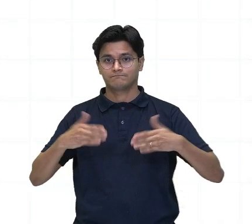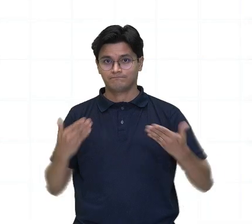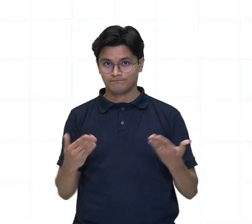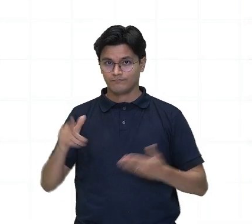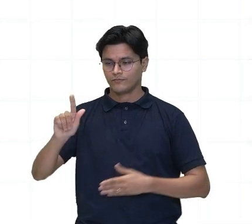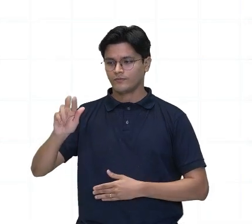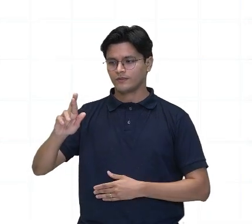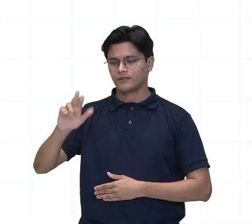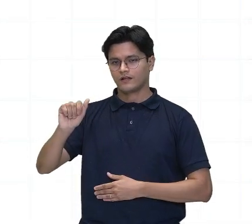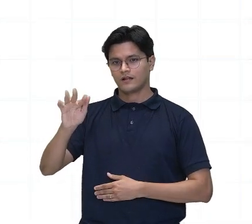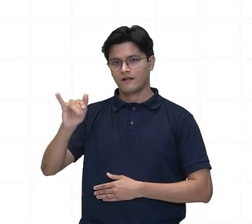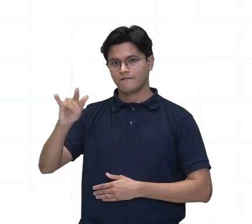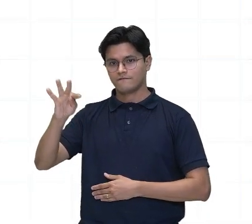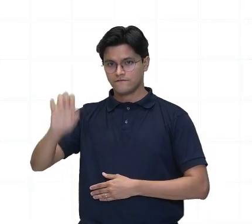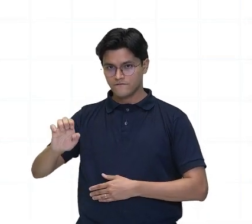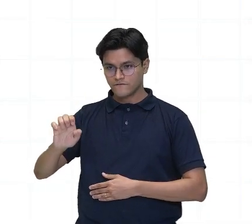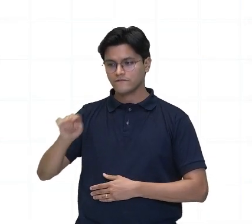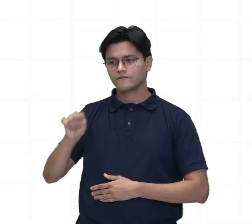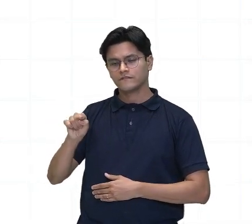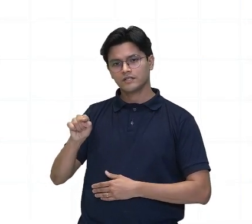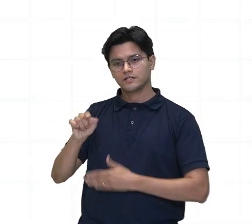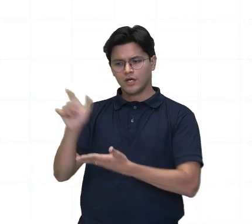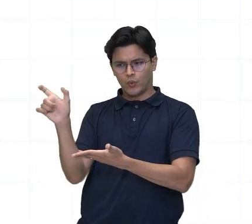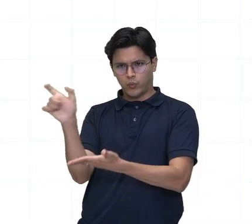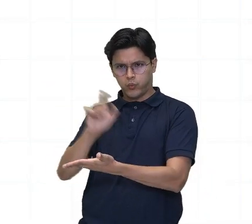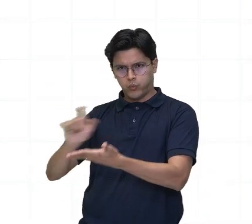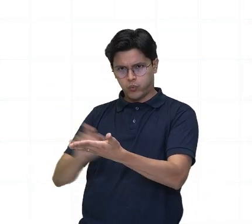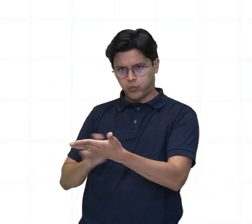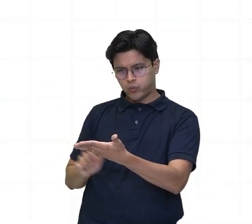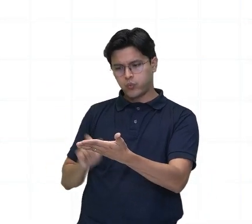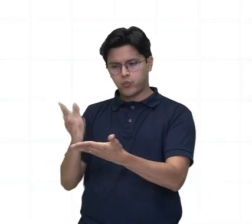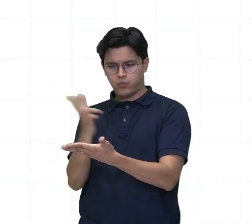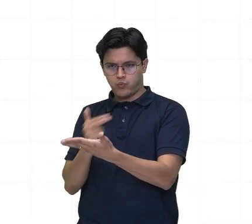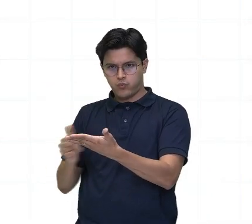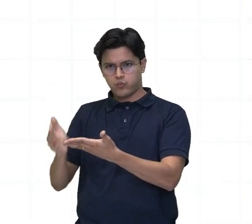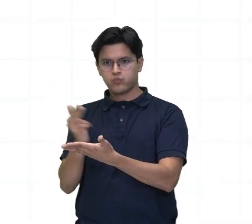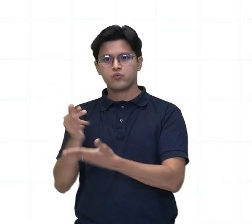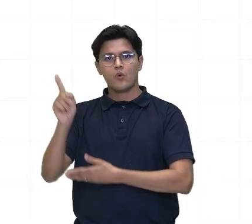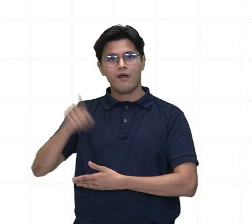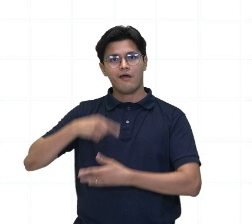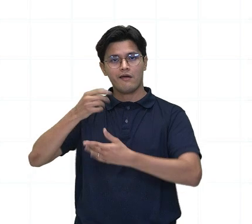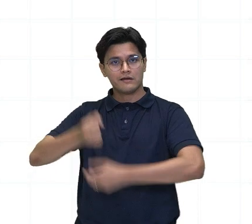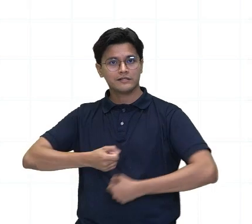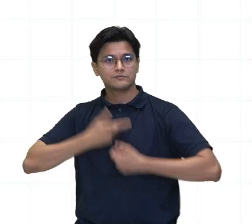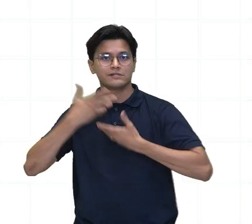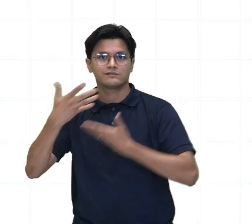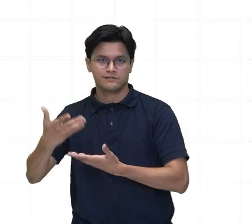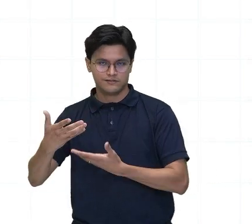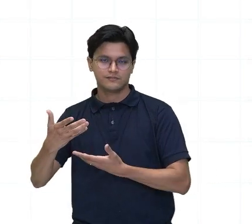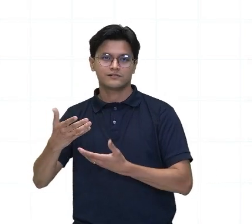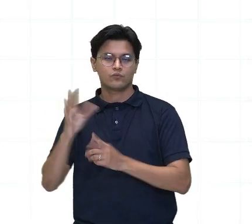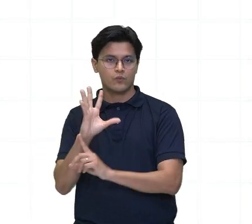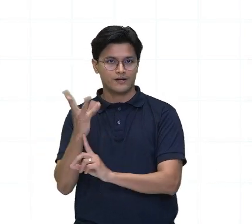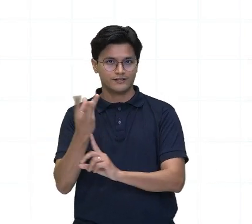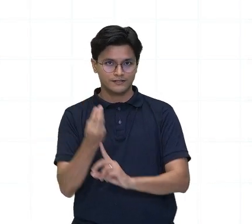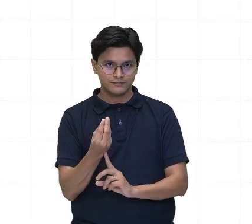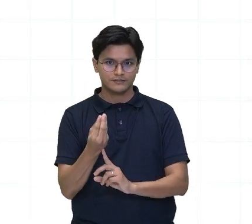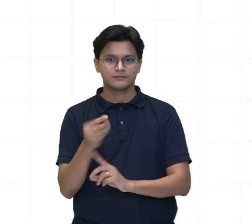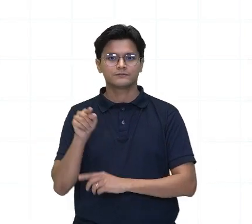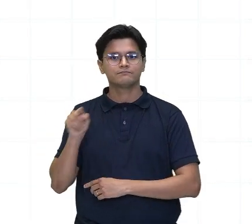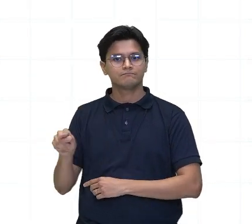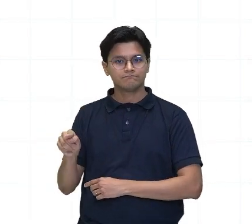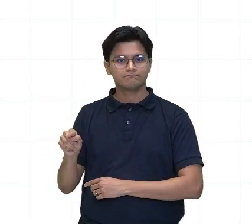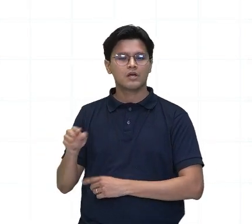grafite se caracteriza por ser uma expressão artística. Ele exprime